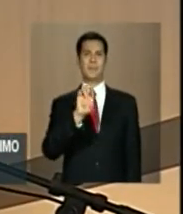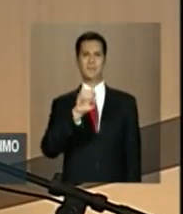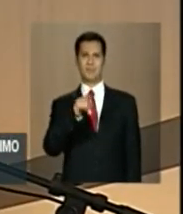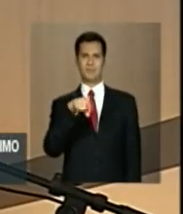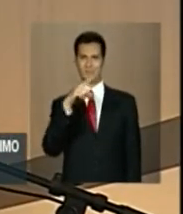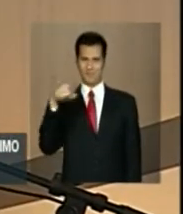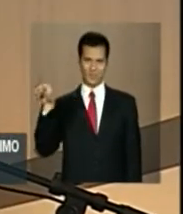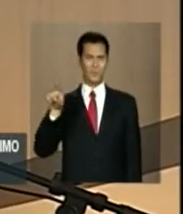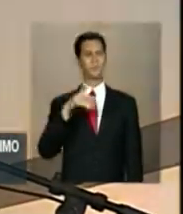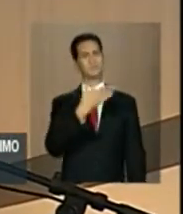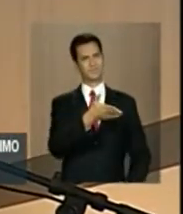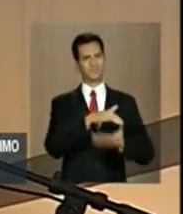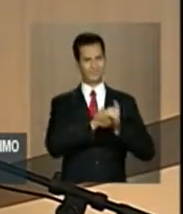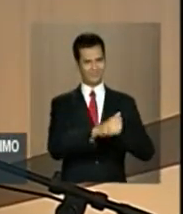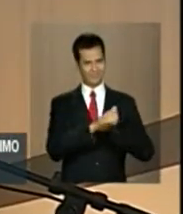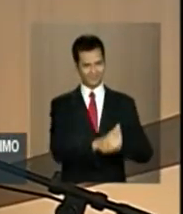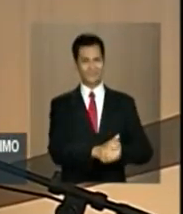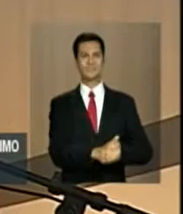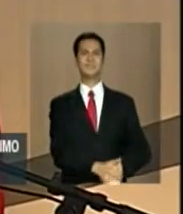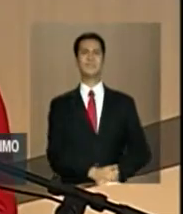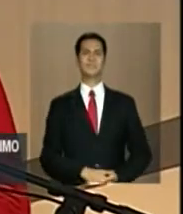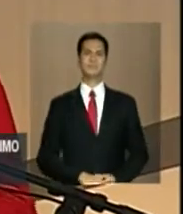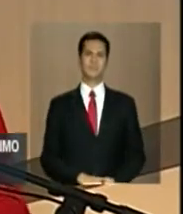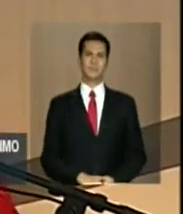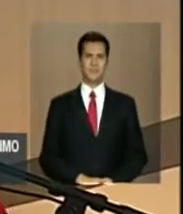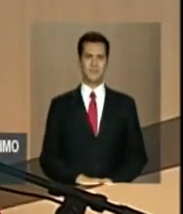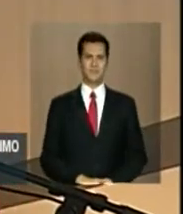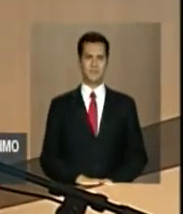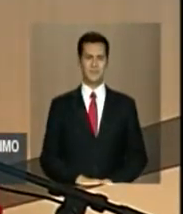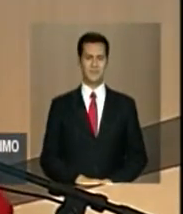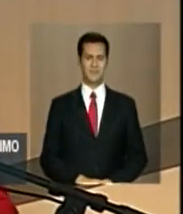nosso popular Pezão.